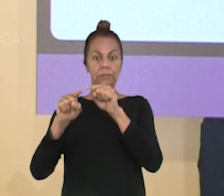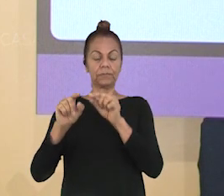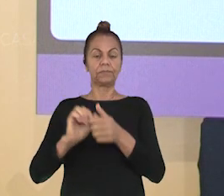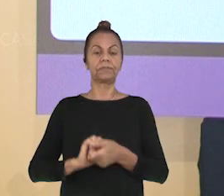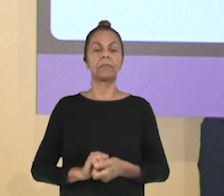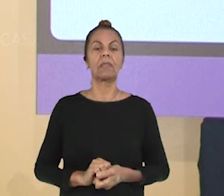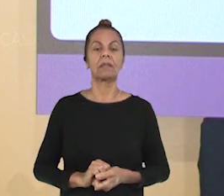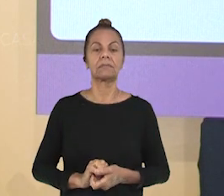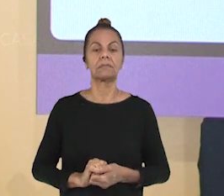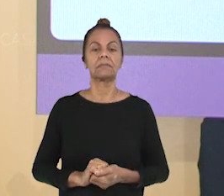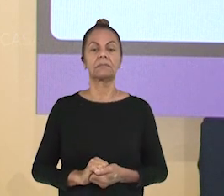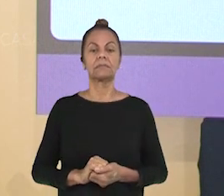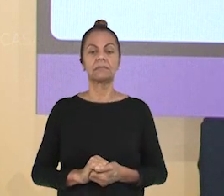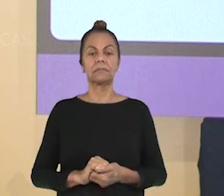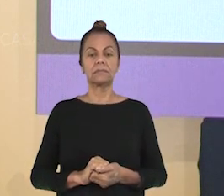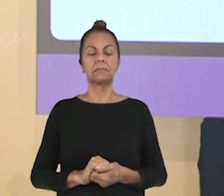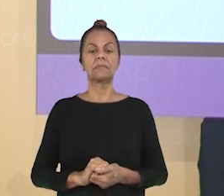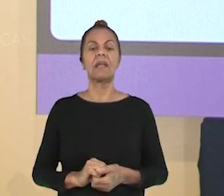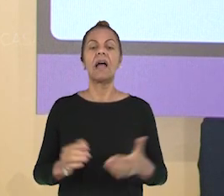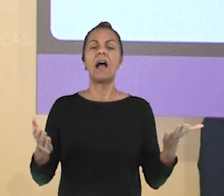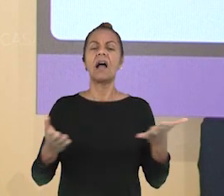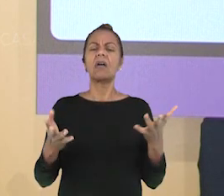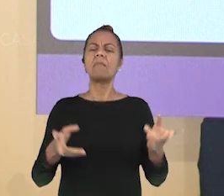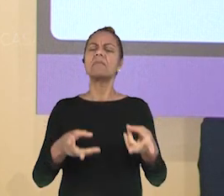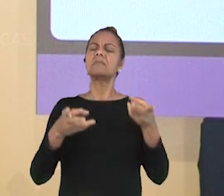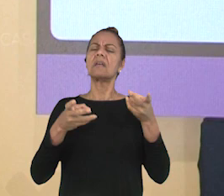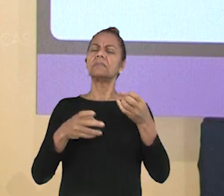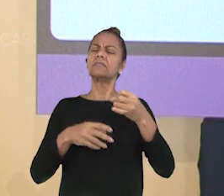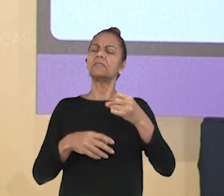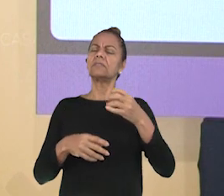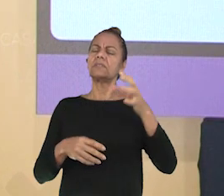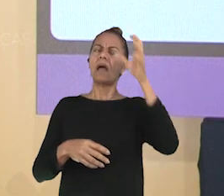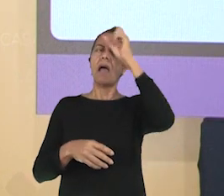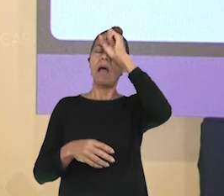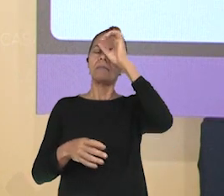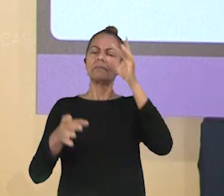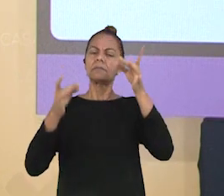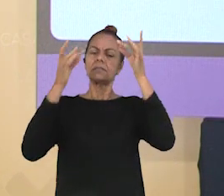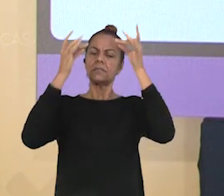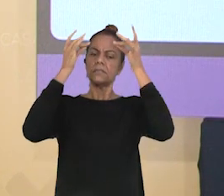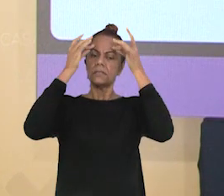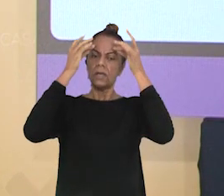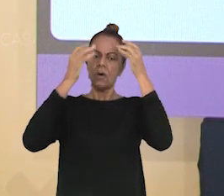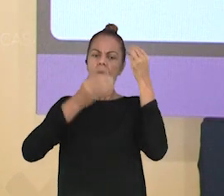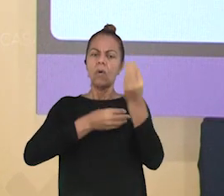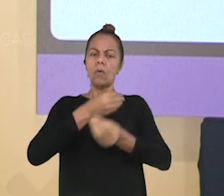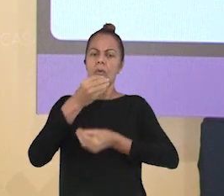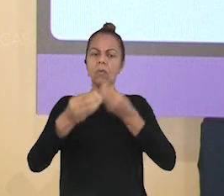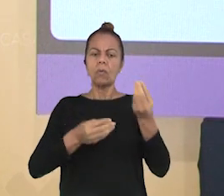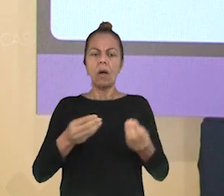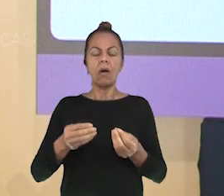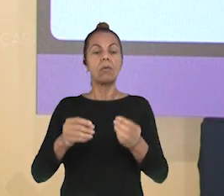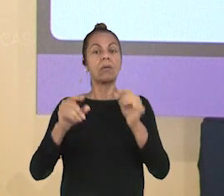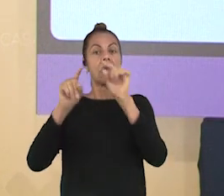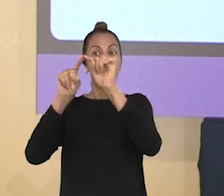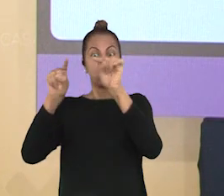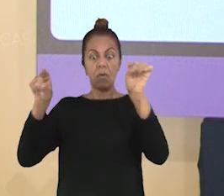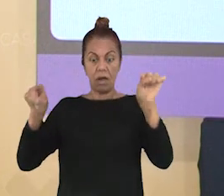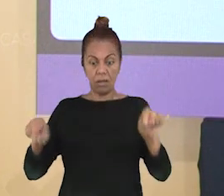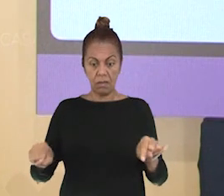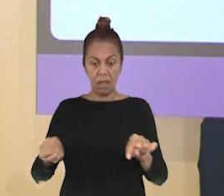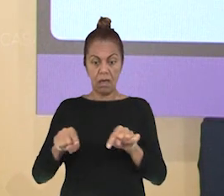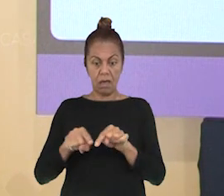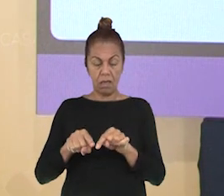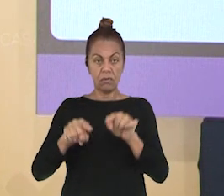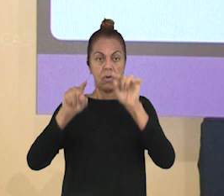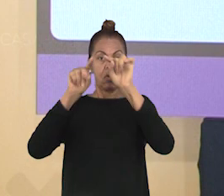trapézios retângulos, que vão ser trapézios que apresentam 2 ângulos internos com a medida de 90 graus. Agora vamos